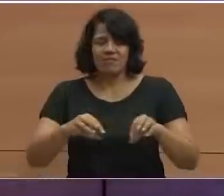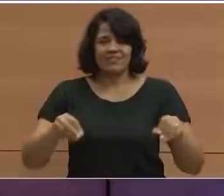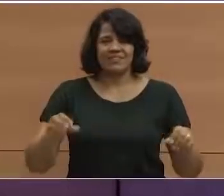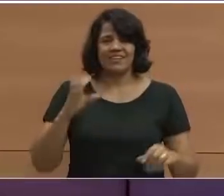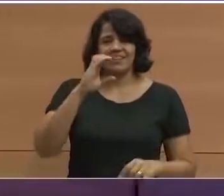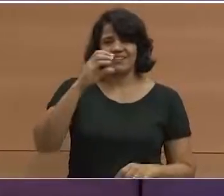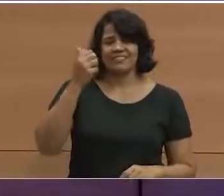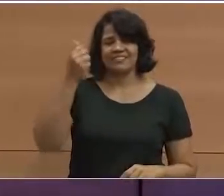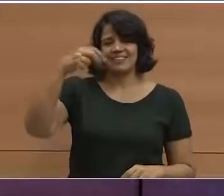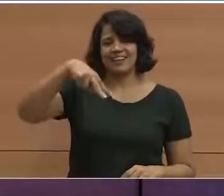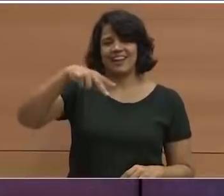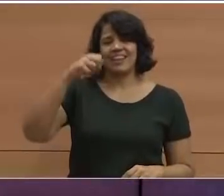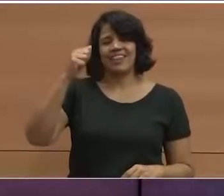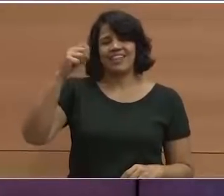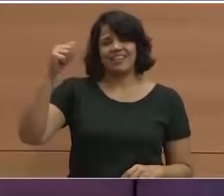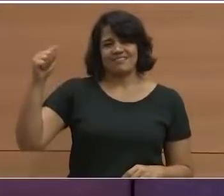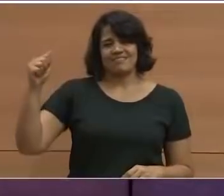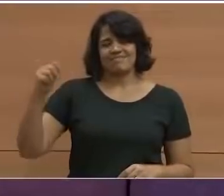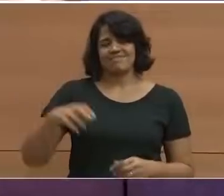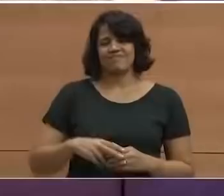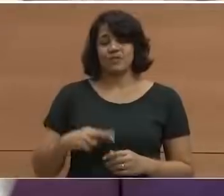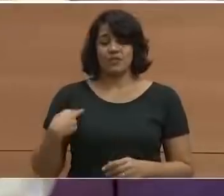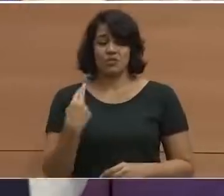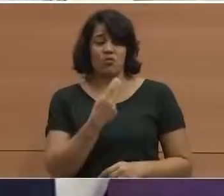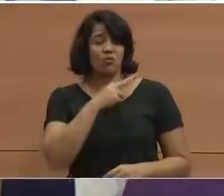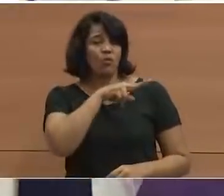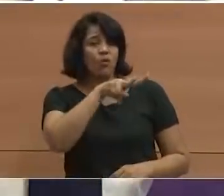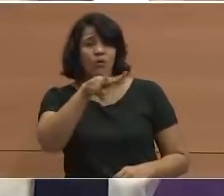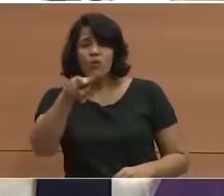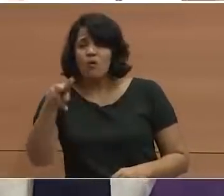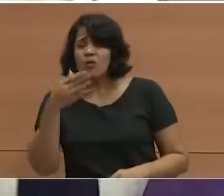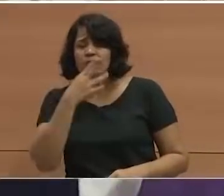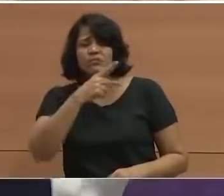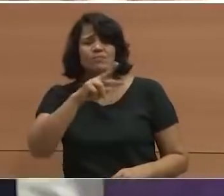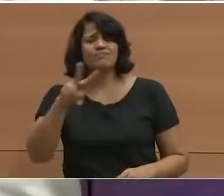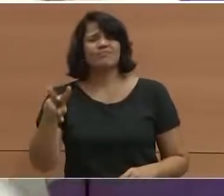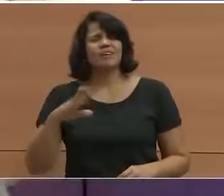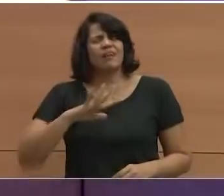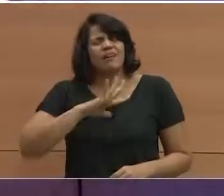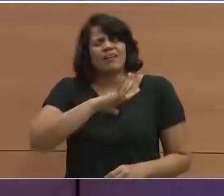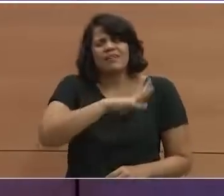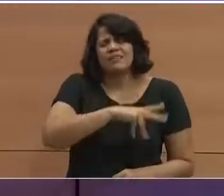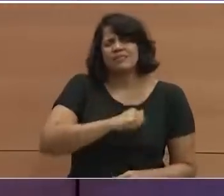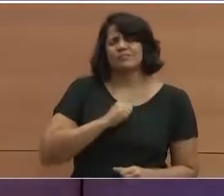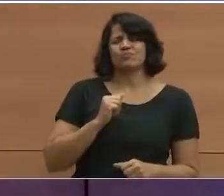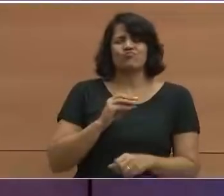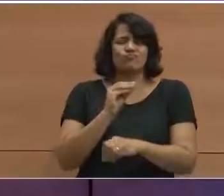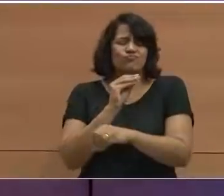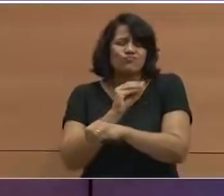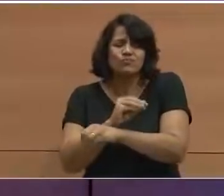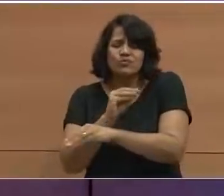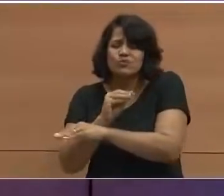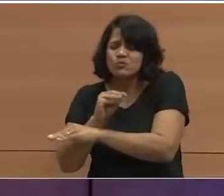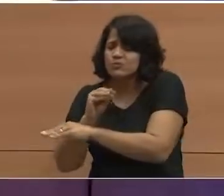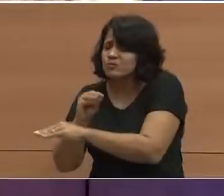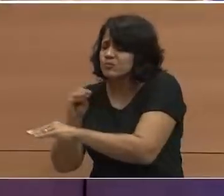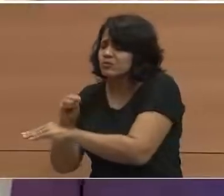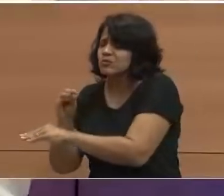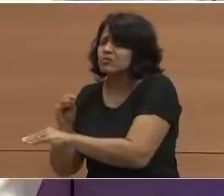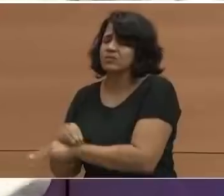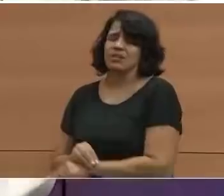para os outros com os olhos de amor, de cuidado, suportamos uns aos outros em amor, em oração, não é